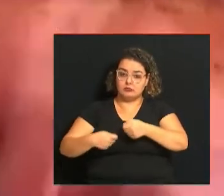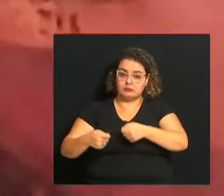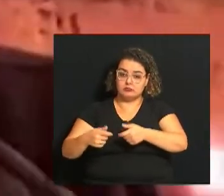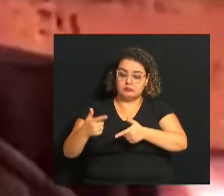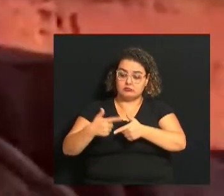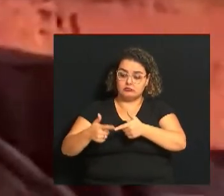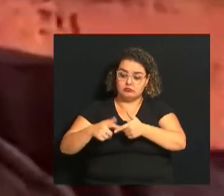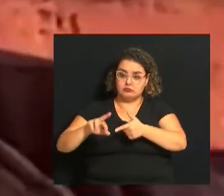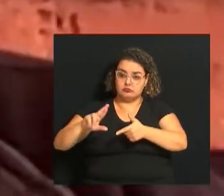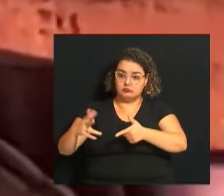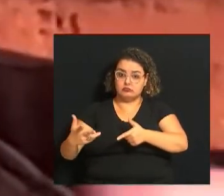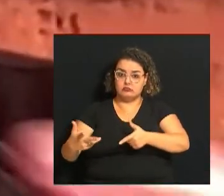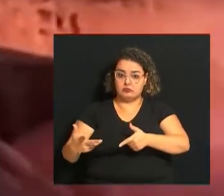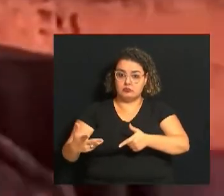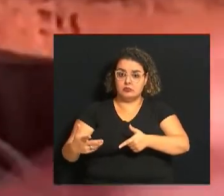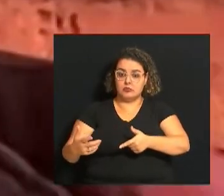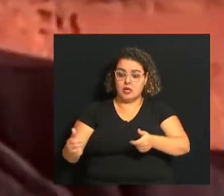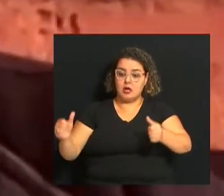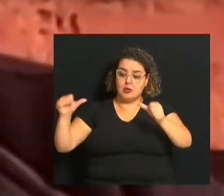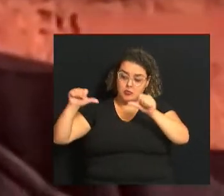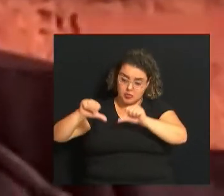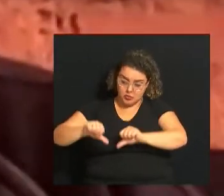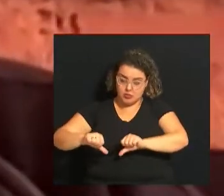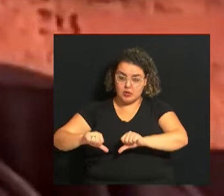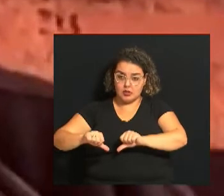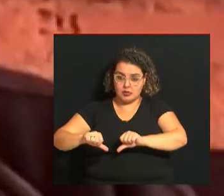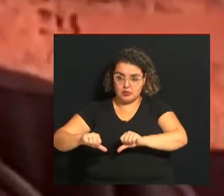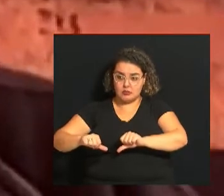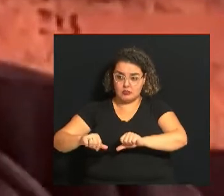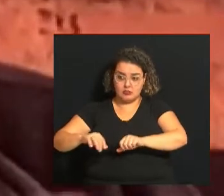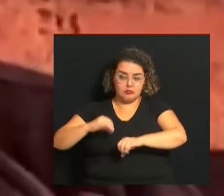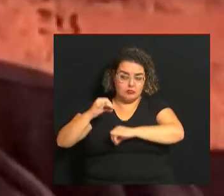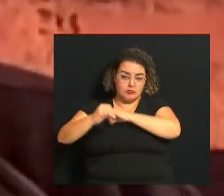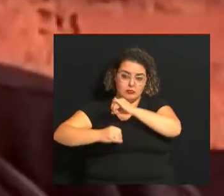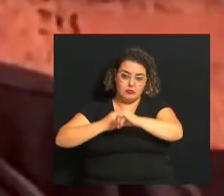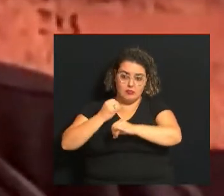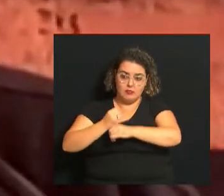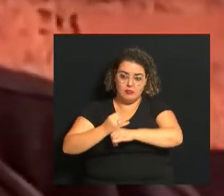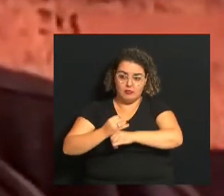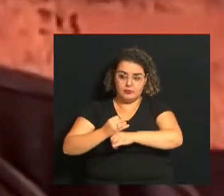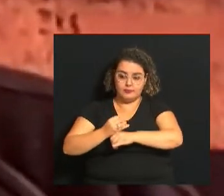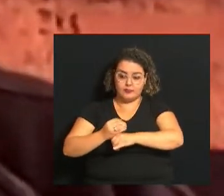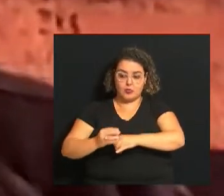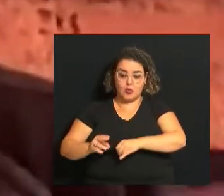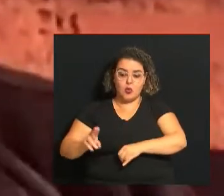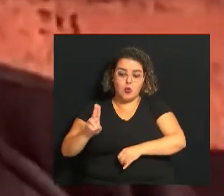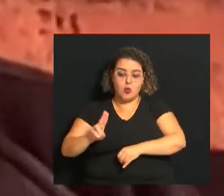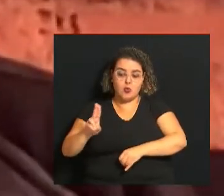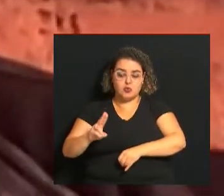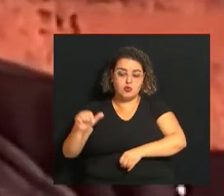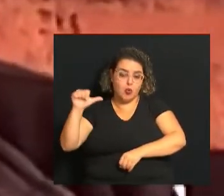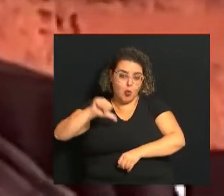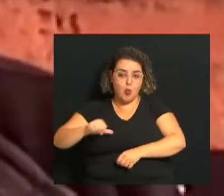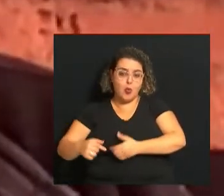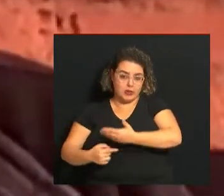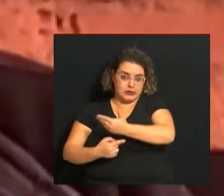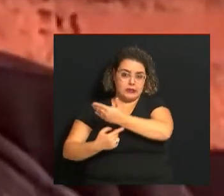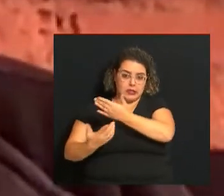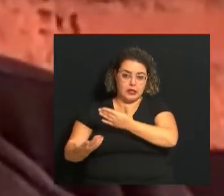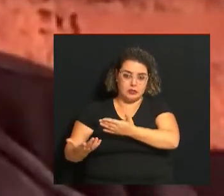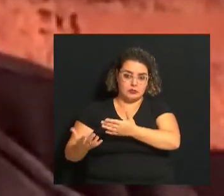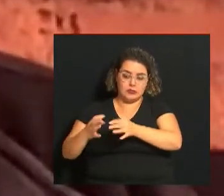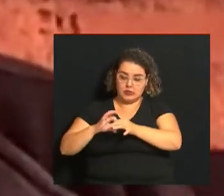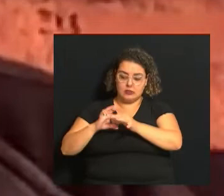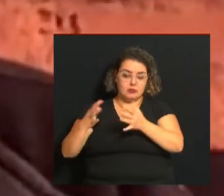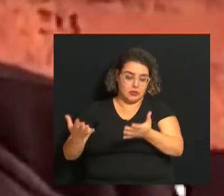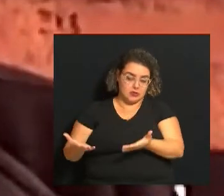que pioraram, inclusive, com a exposição pela internet, às vezes o mau uso da tecnologia. Foi uma tecnologia feita para a liberdade, né,